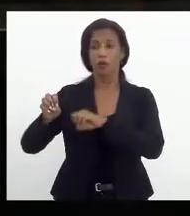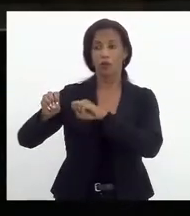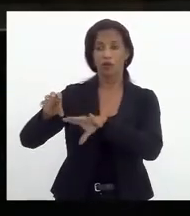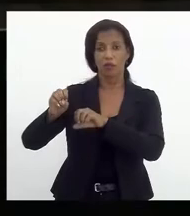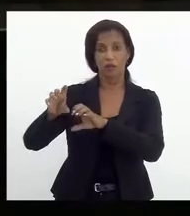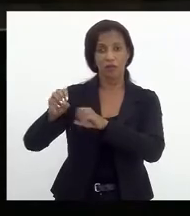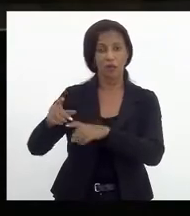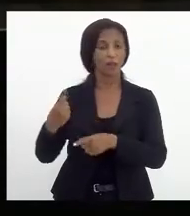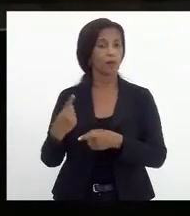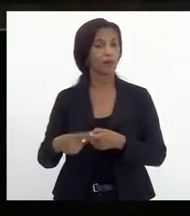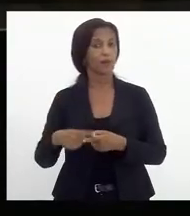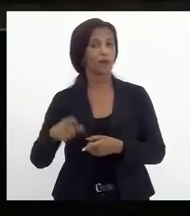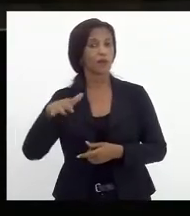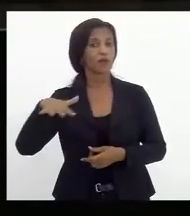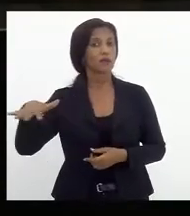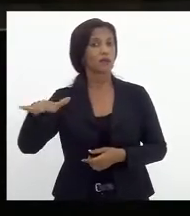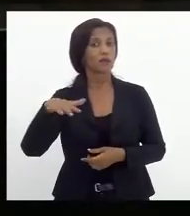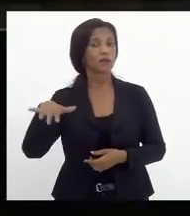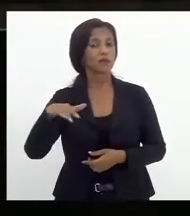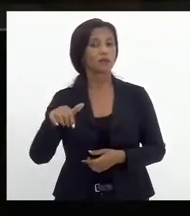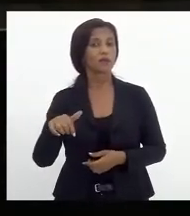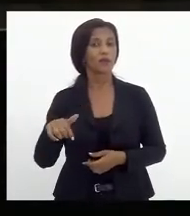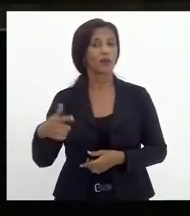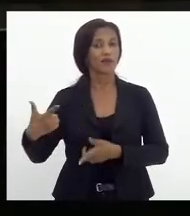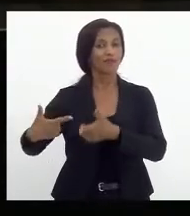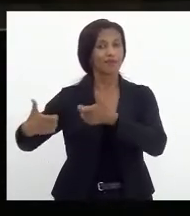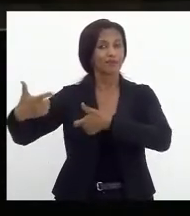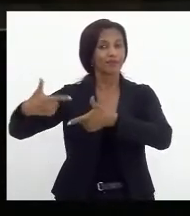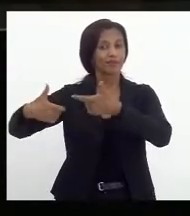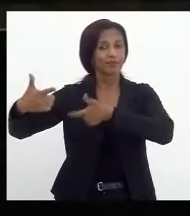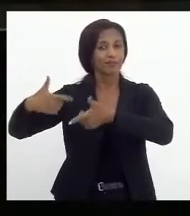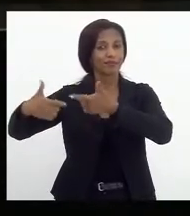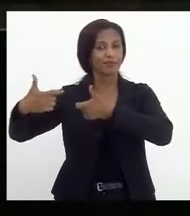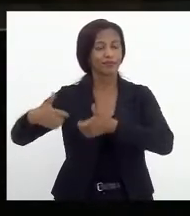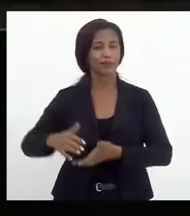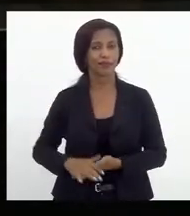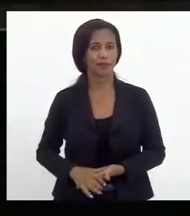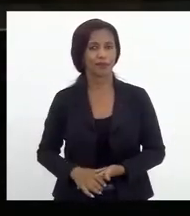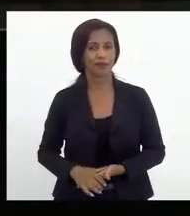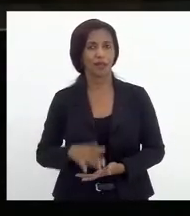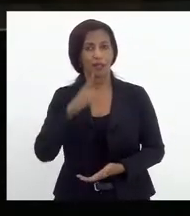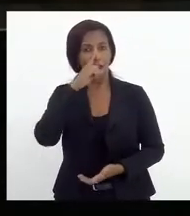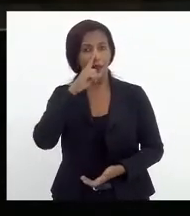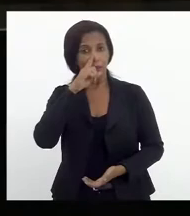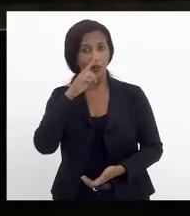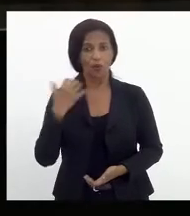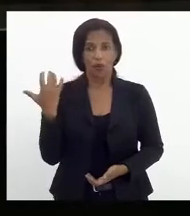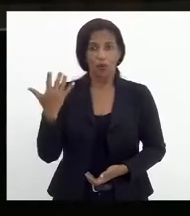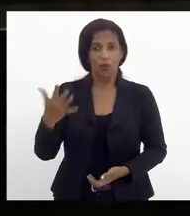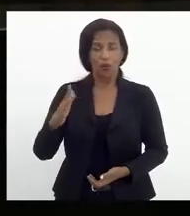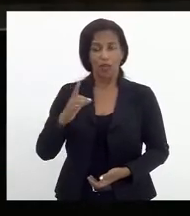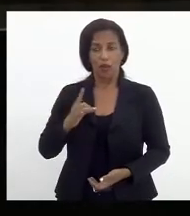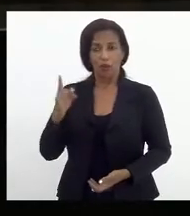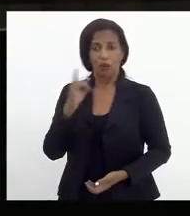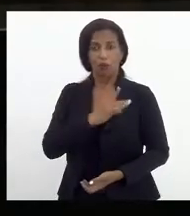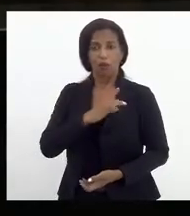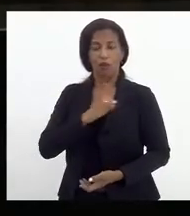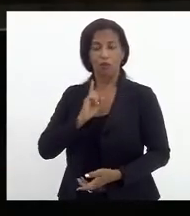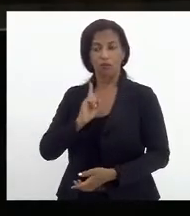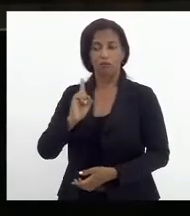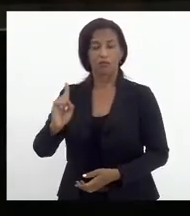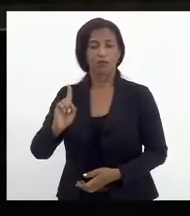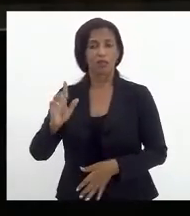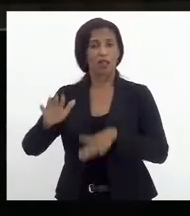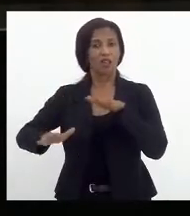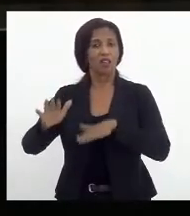Valdec, porque são áreas que são de conflitos. Então, eles não querem se arriscar e, por muitas vezes,